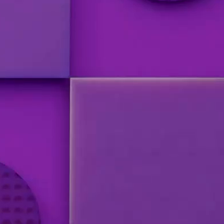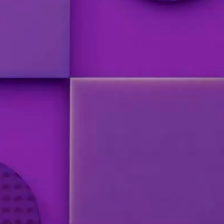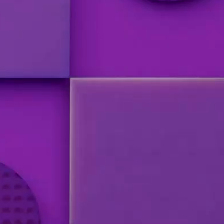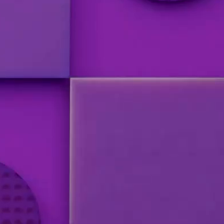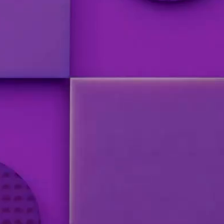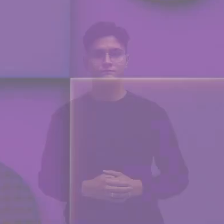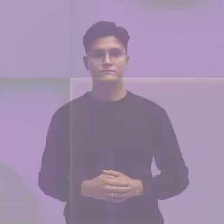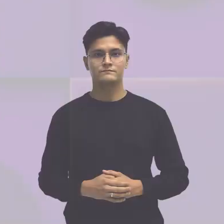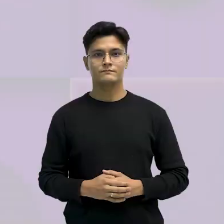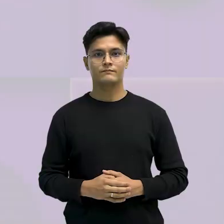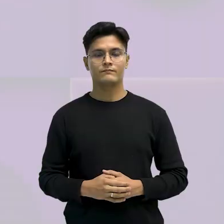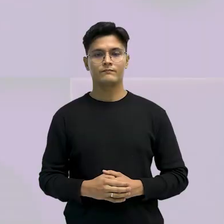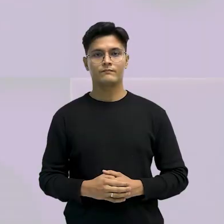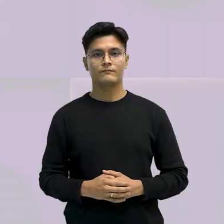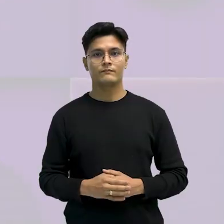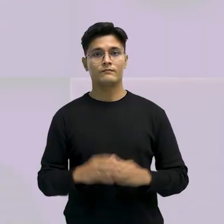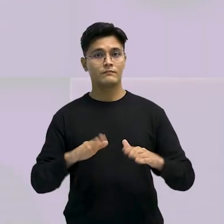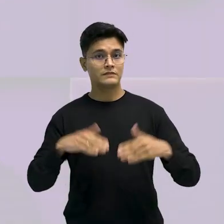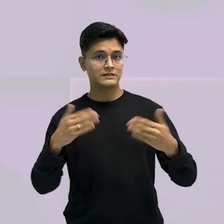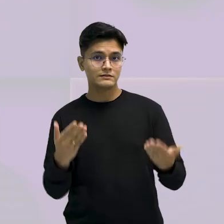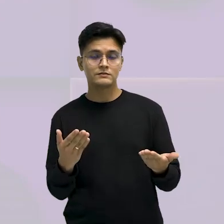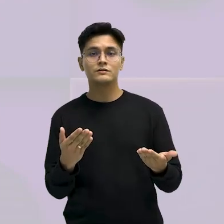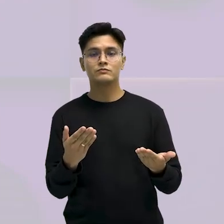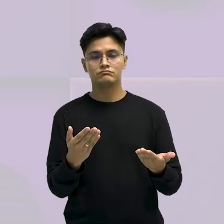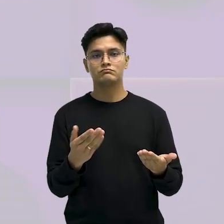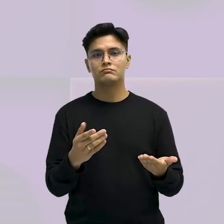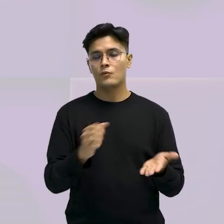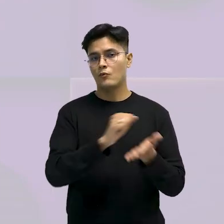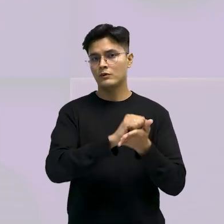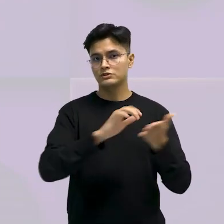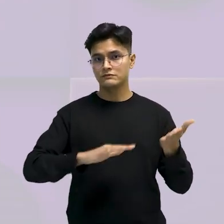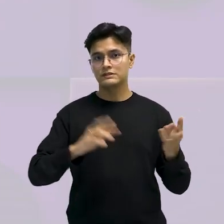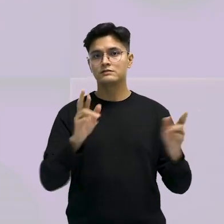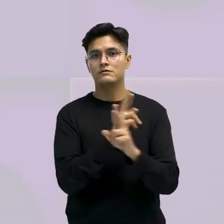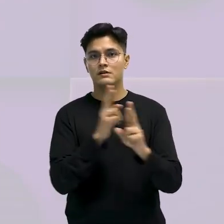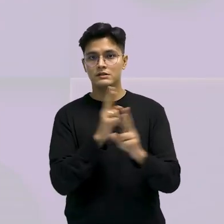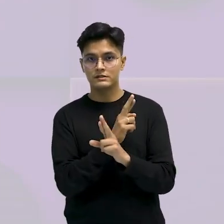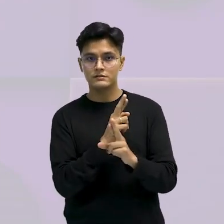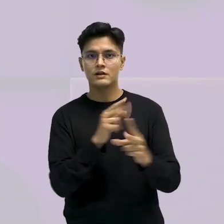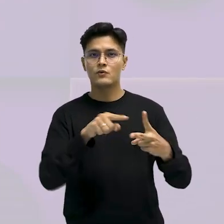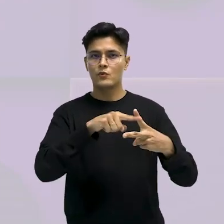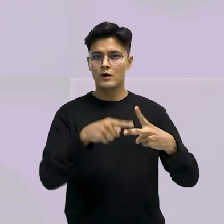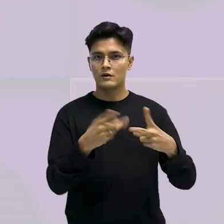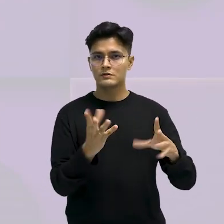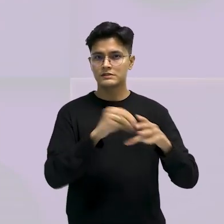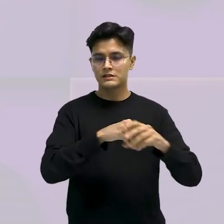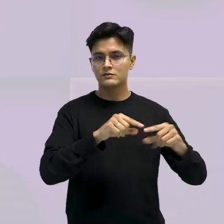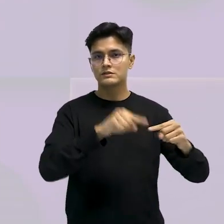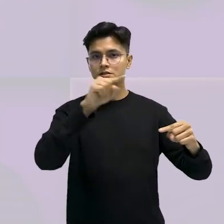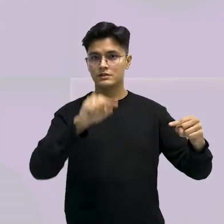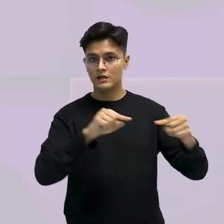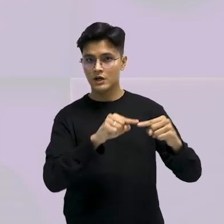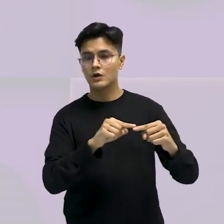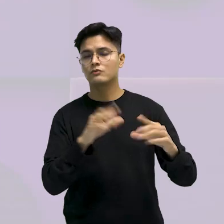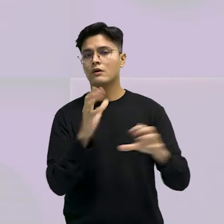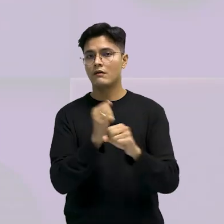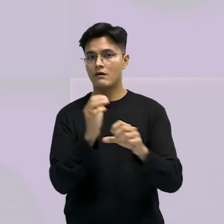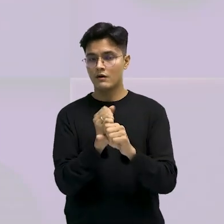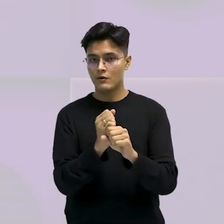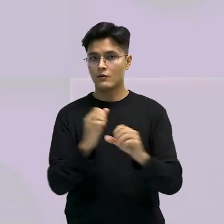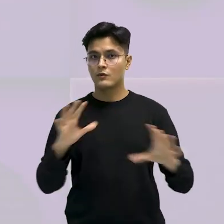Bom, esses exercícios envolvendo somatório de ângulos internos de um triângulo,